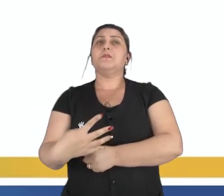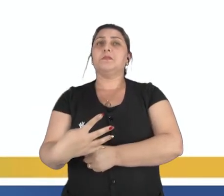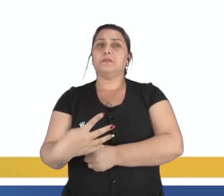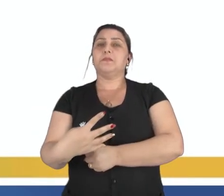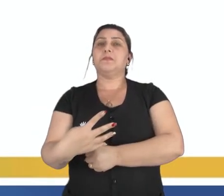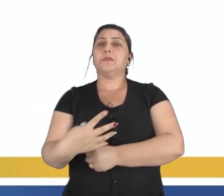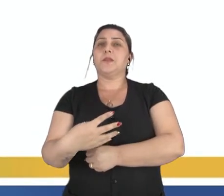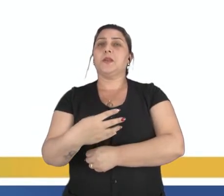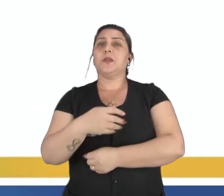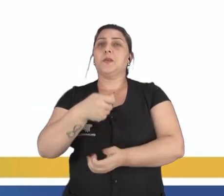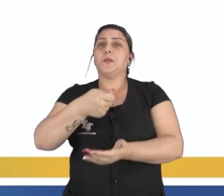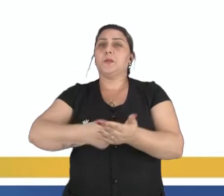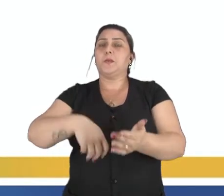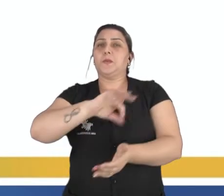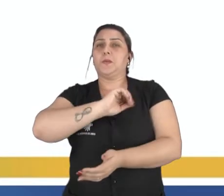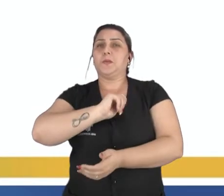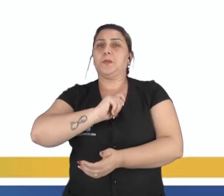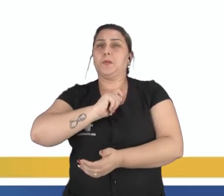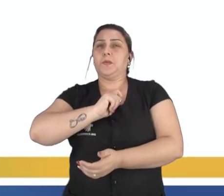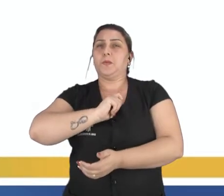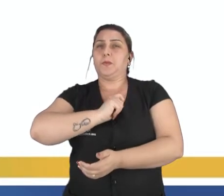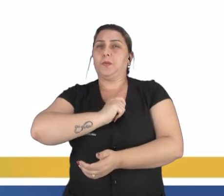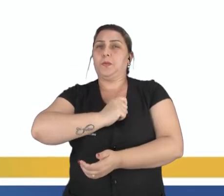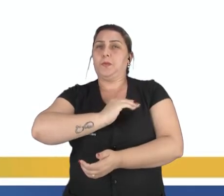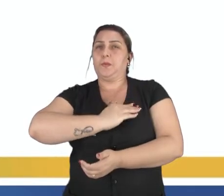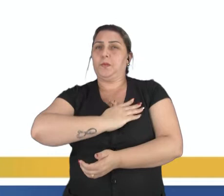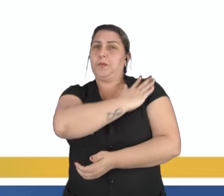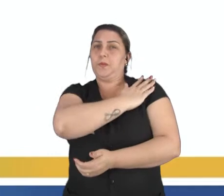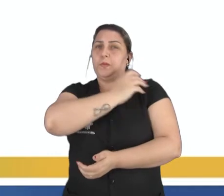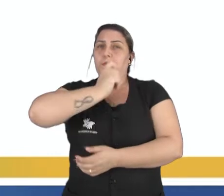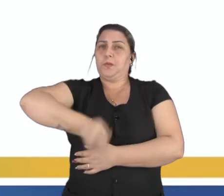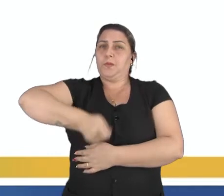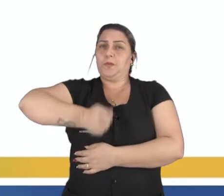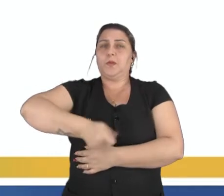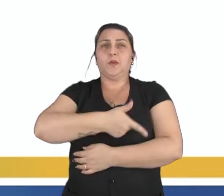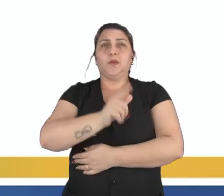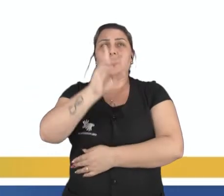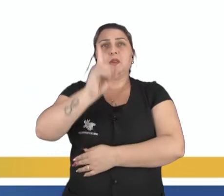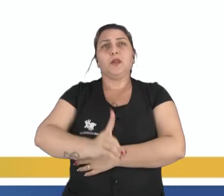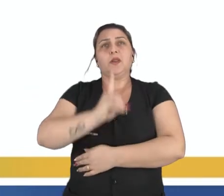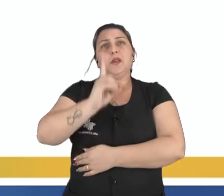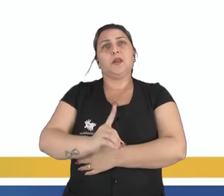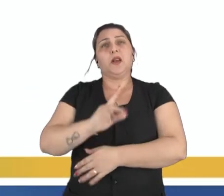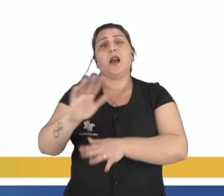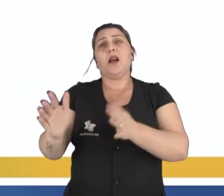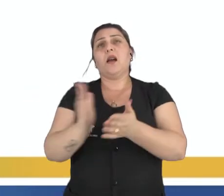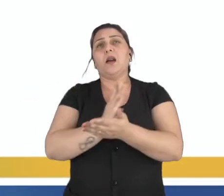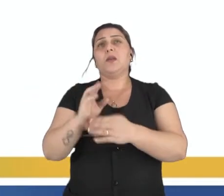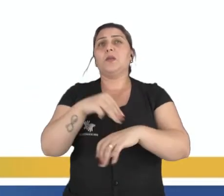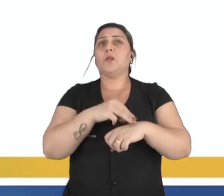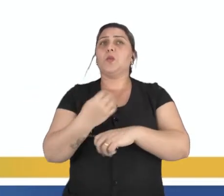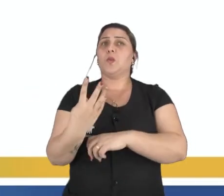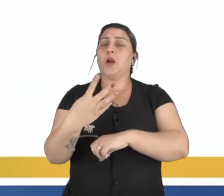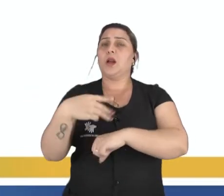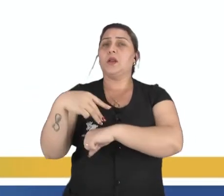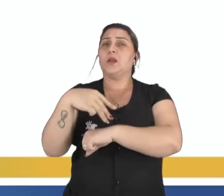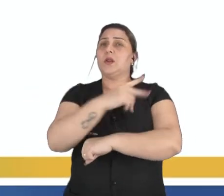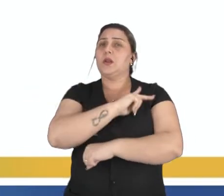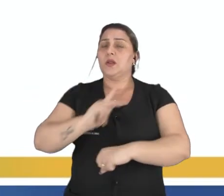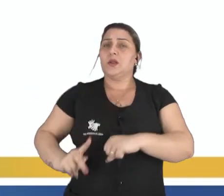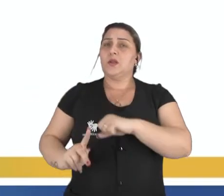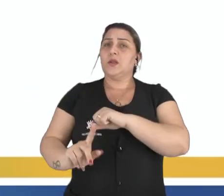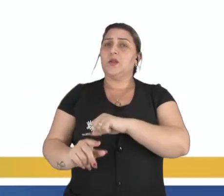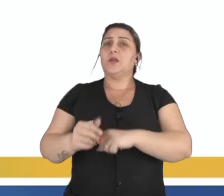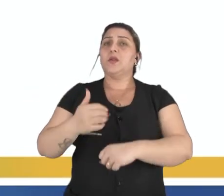né? Que aí é a ditadura onde ninguém tem direito ao voto, né? Mesmo que de maneira conturbada, em alguns momentos, 4 presidentes foram eleitos